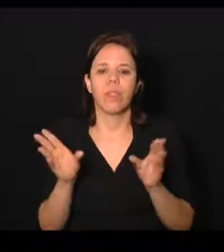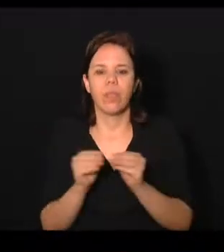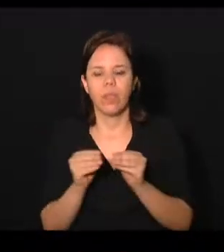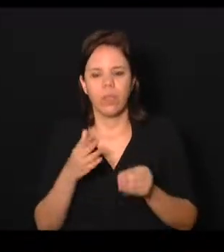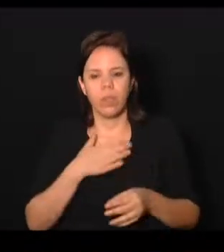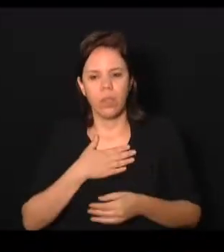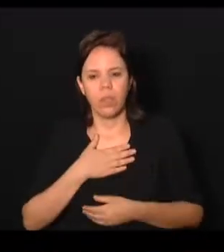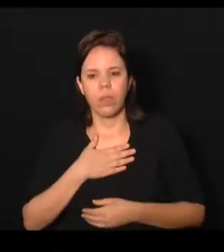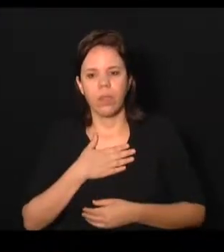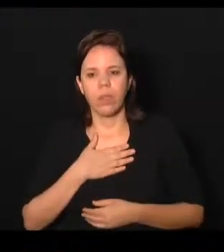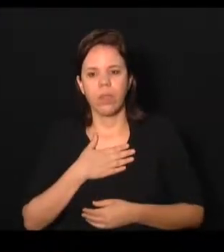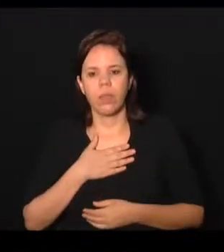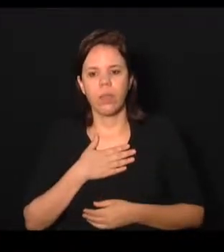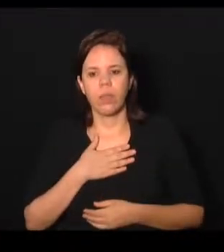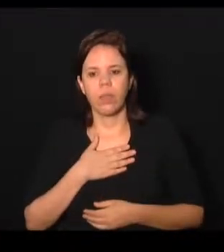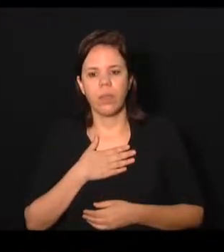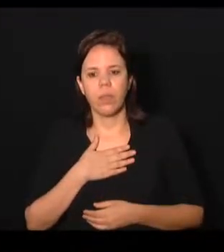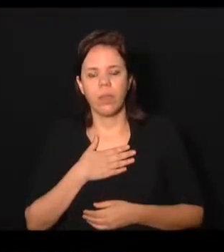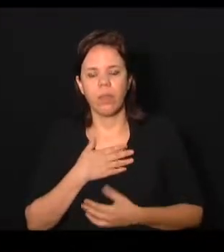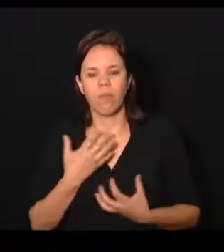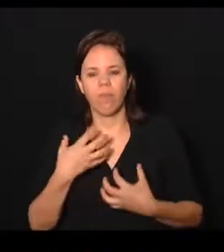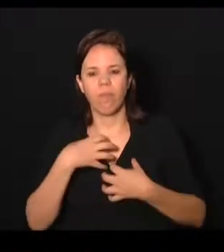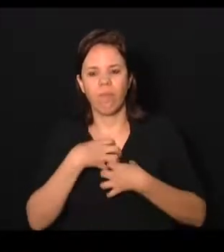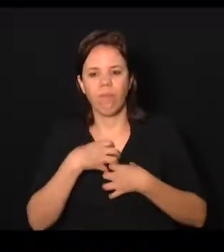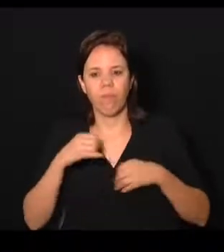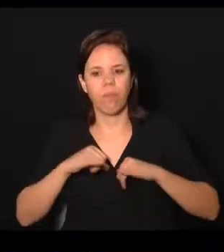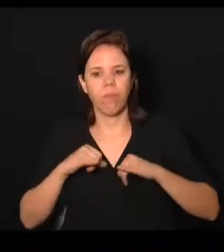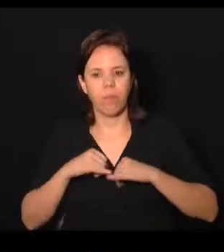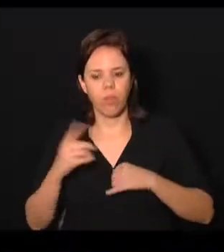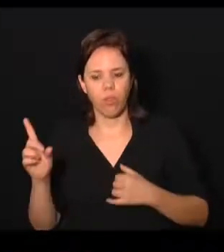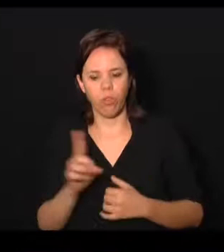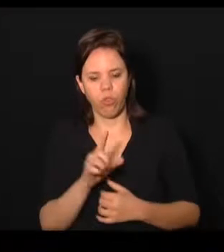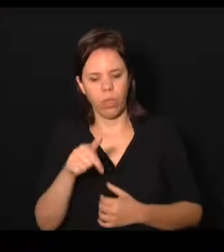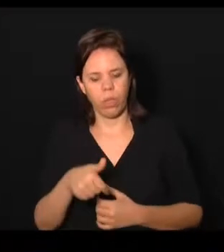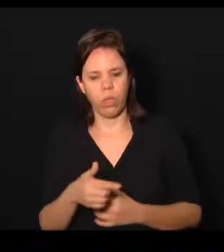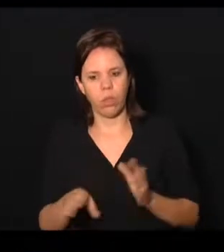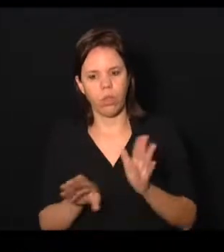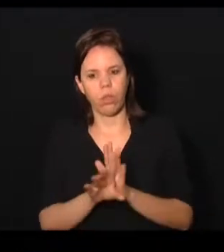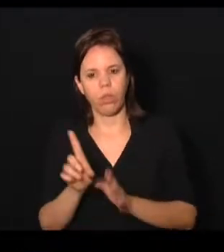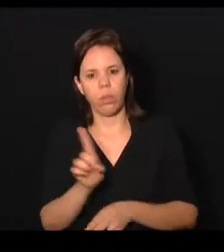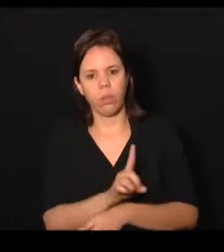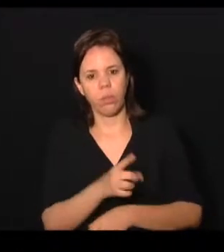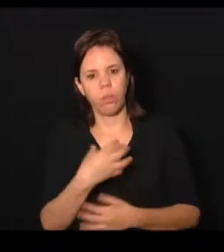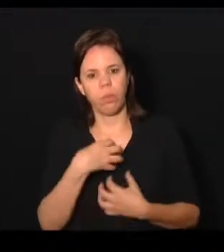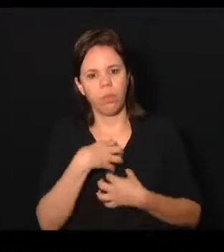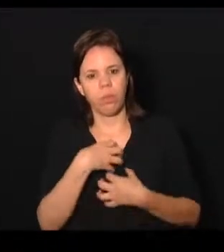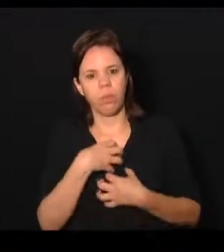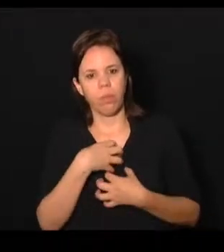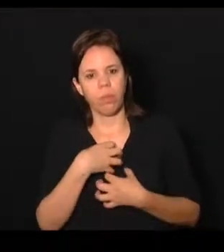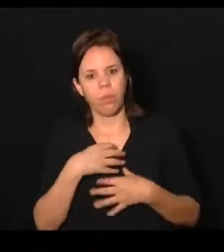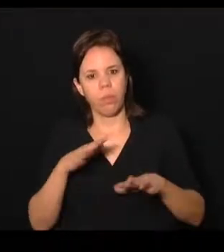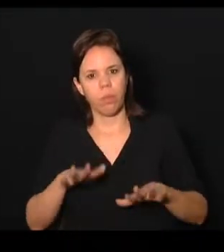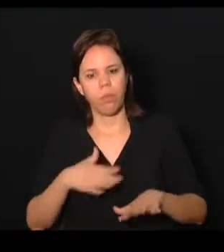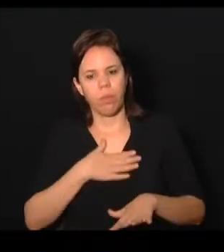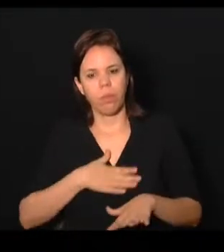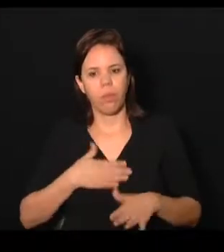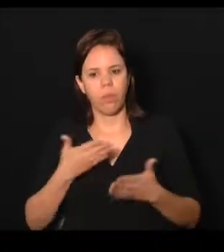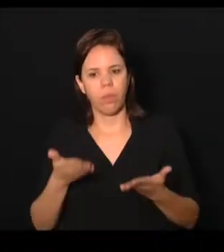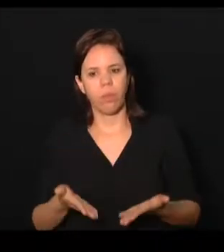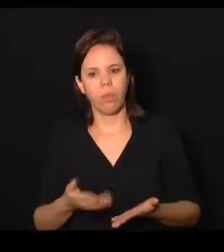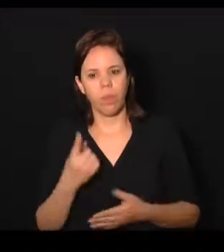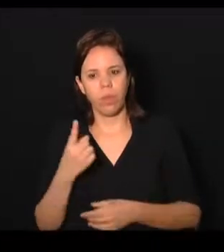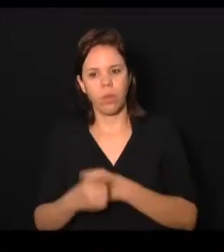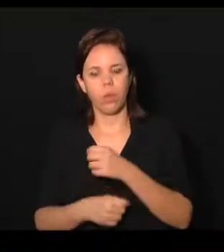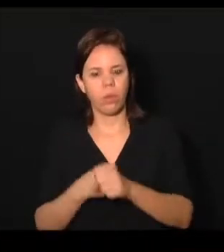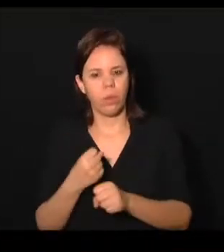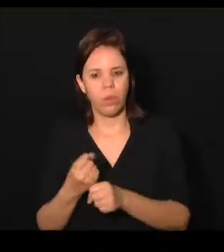um constrangimento que eu sofri aqui quando eu cheguei. Eu me sinto muito bem aqui, já faz quase 1 ano